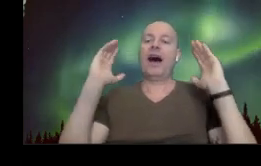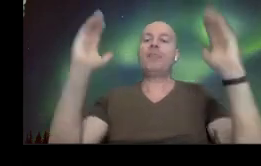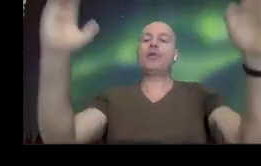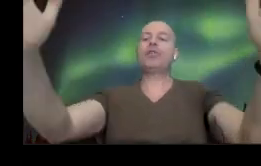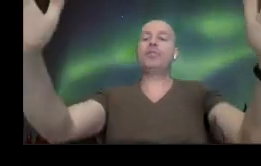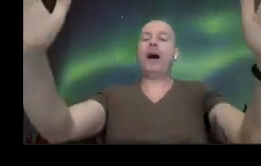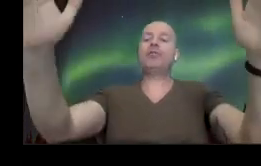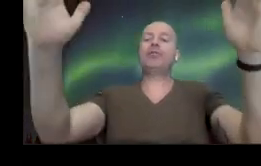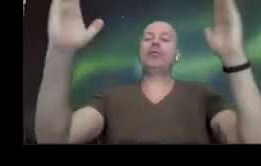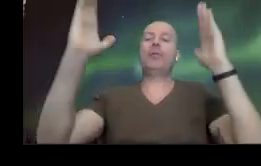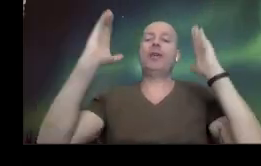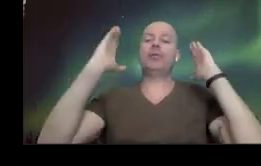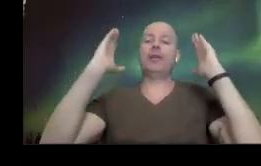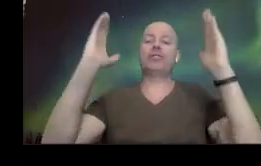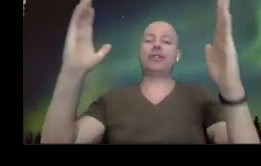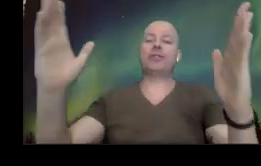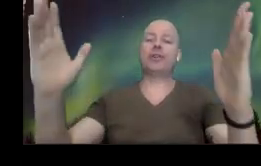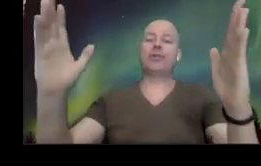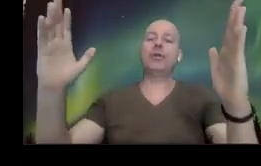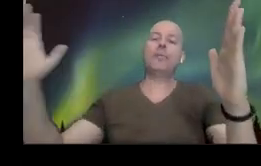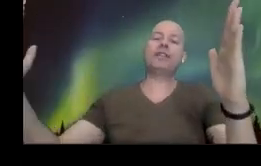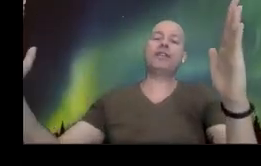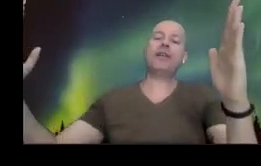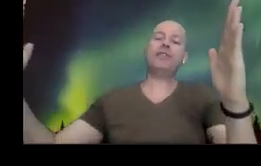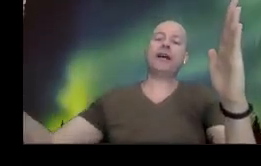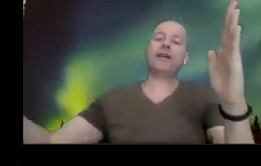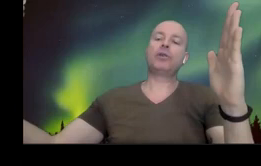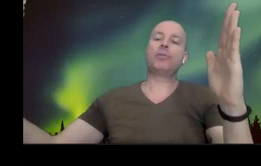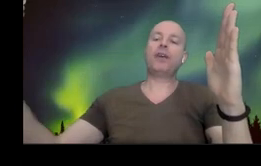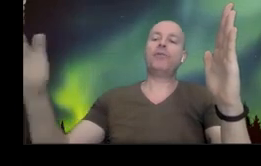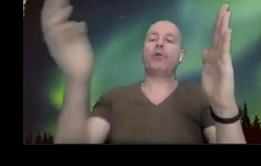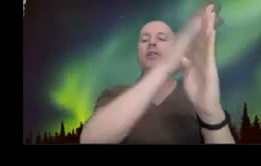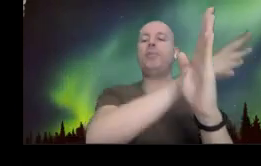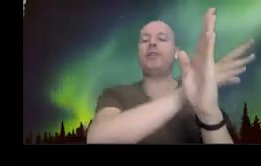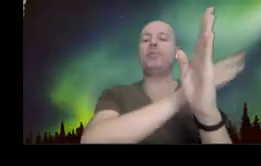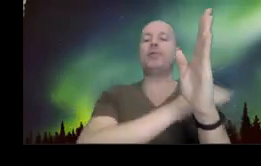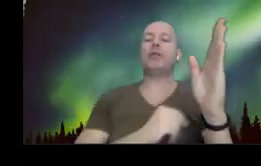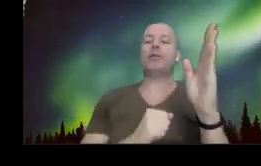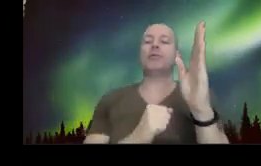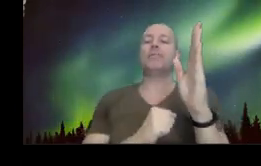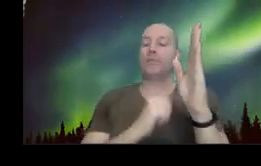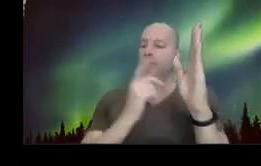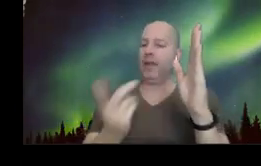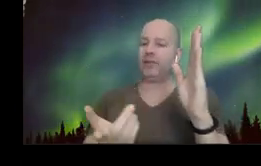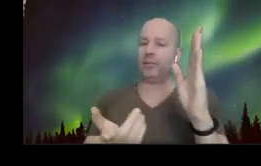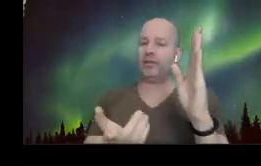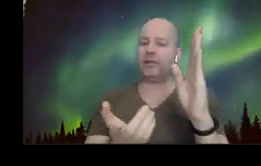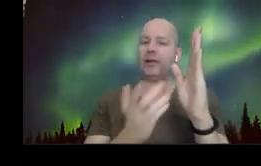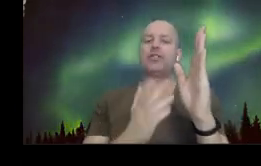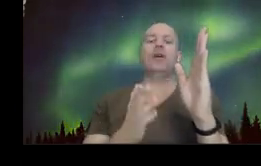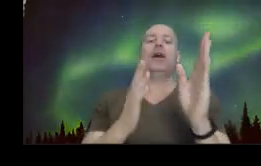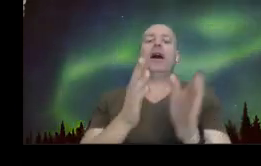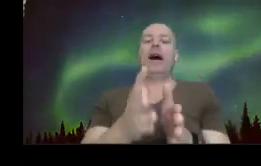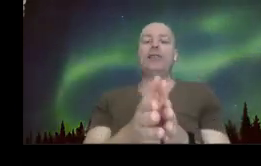Você abre um espaço no meio da vegetação para tentar evitar que quando pegue fogo ele passe para o outro lado. Essa é